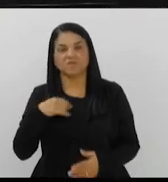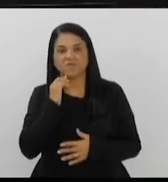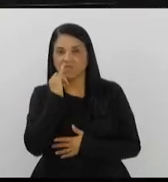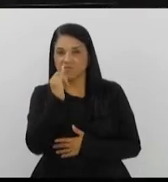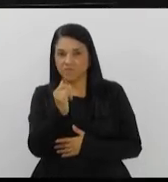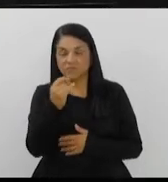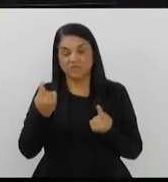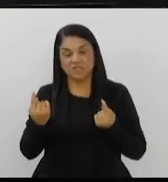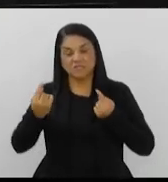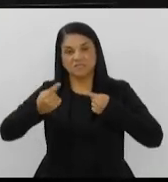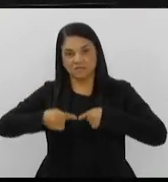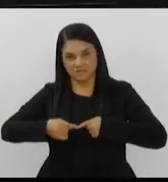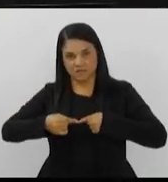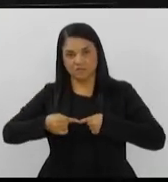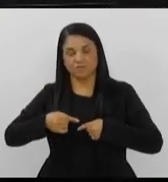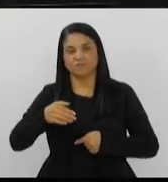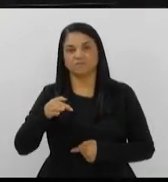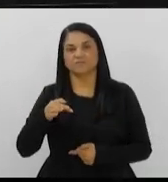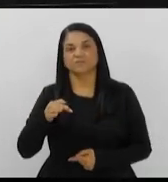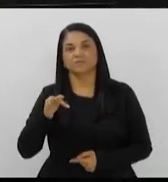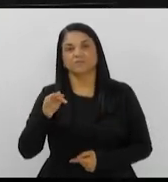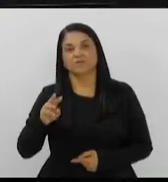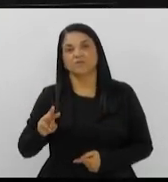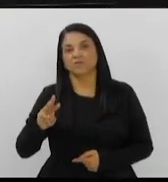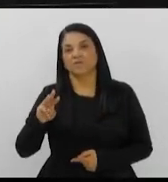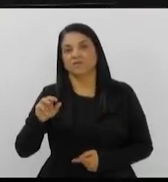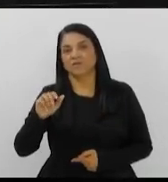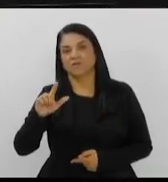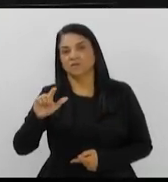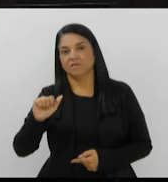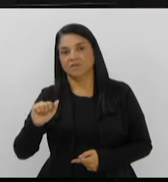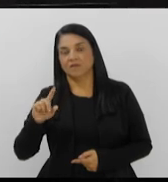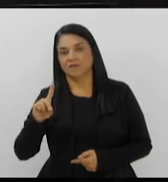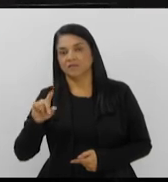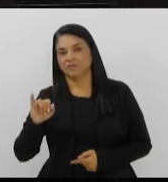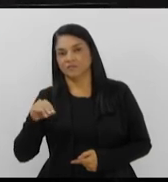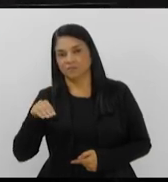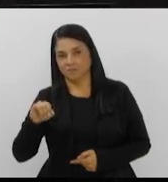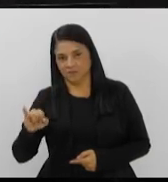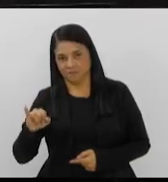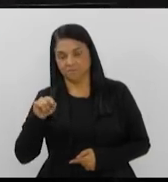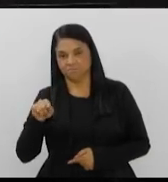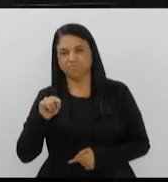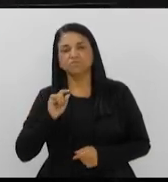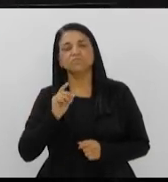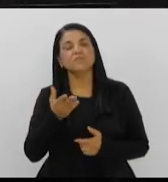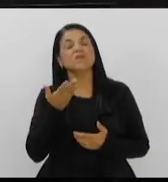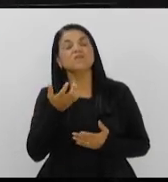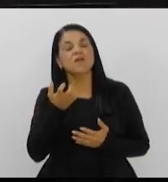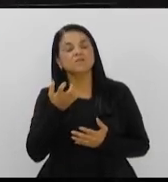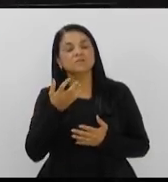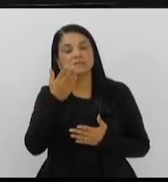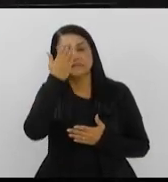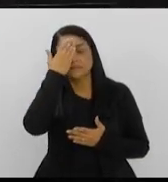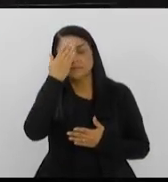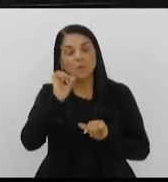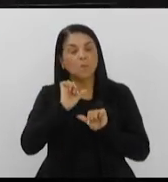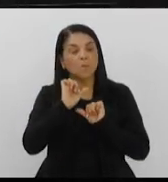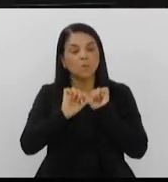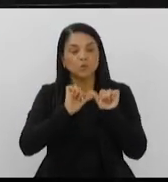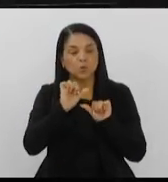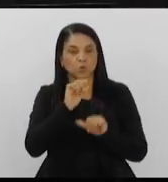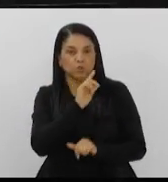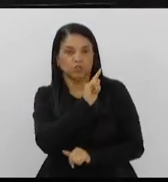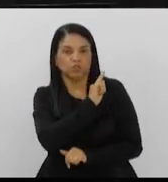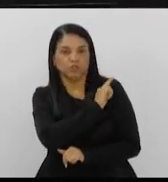fazer um desafio a Vladimir. Eu quero saber o que mudou da gestão passada, que ele fala